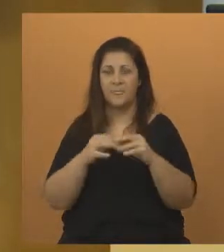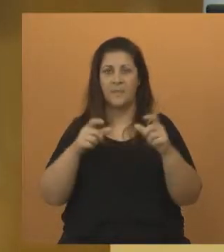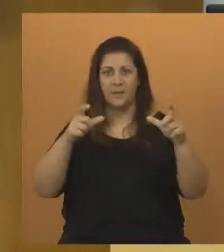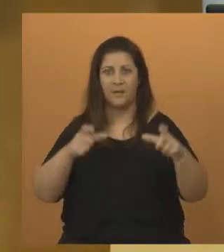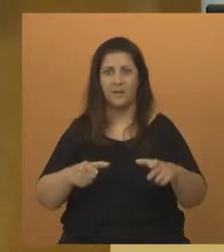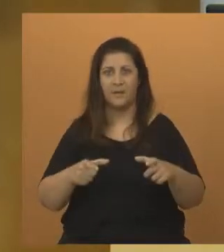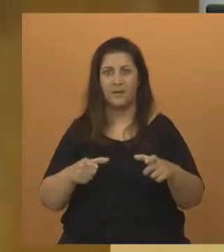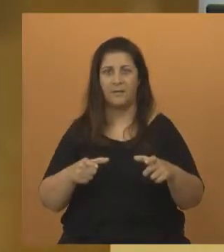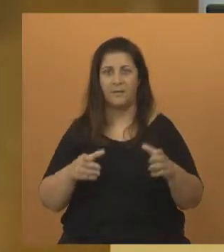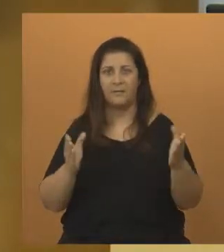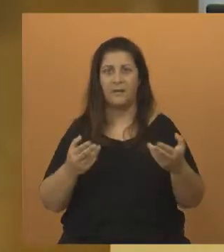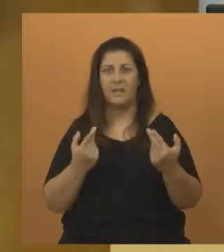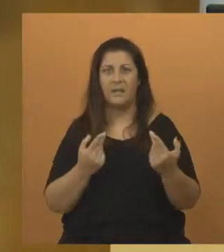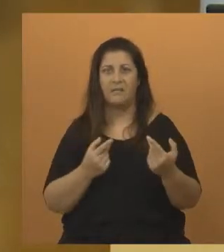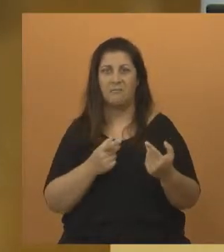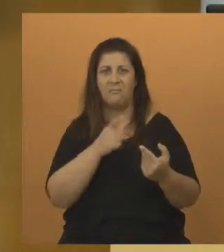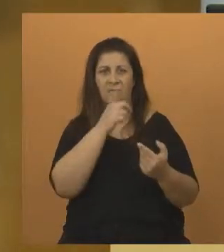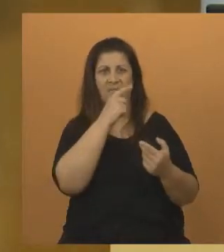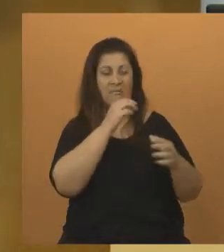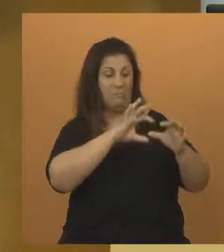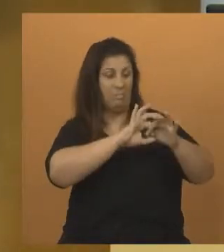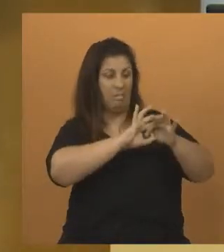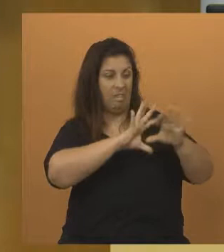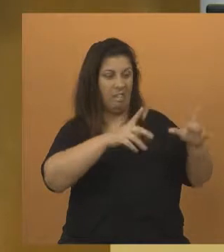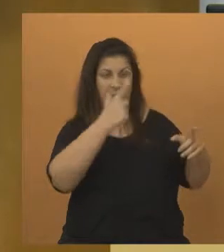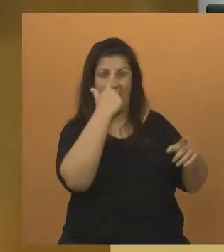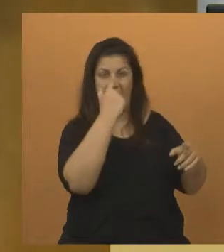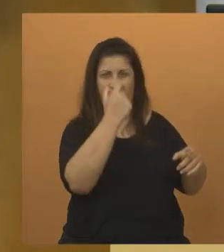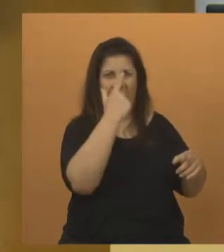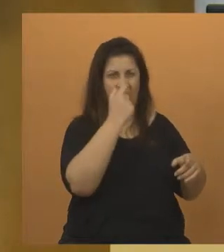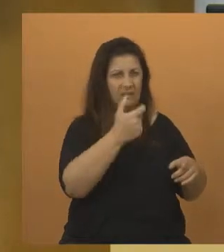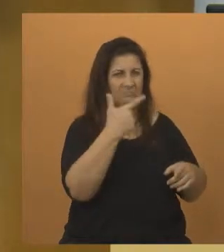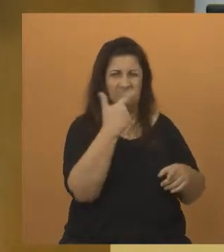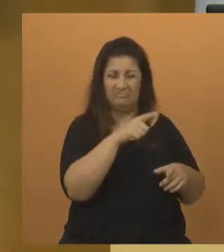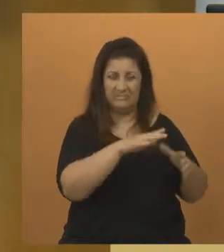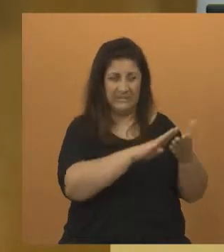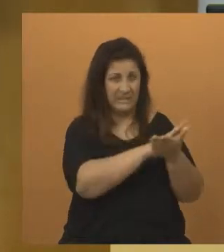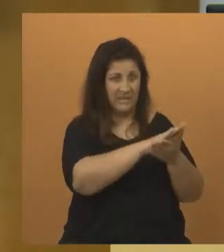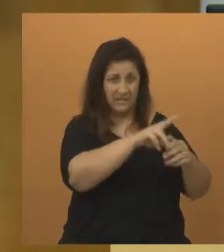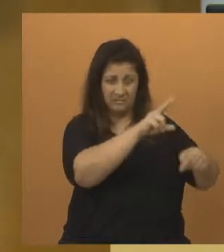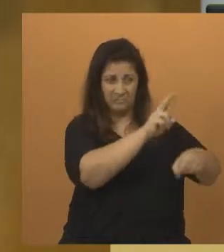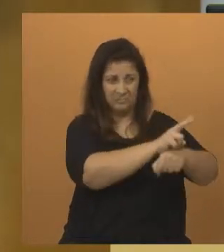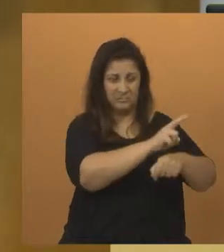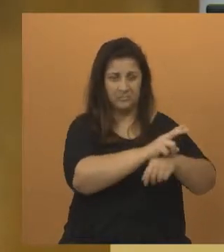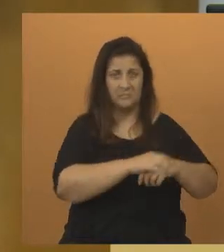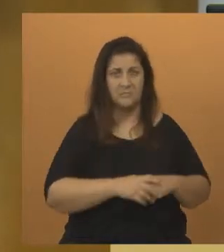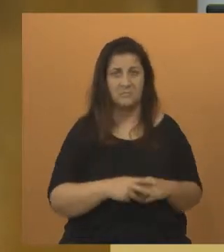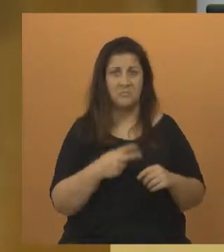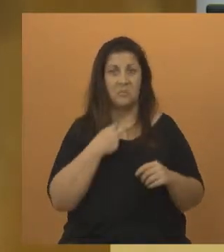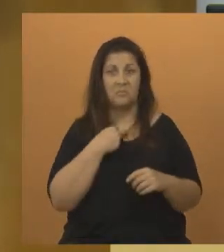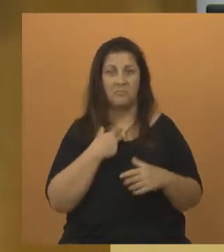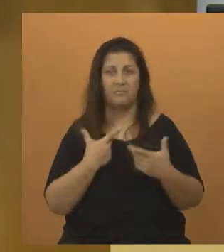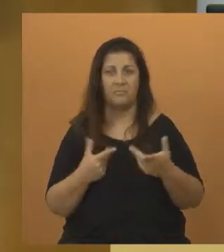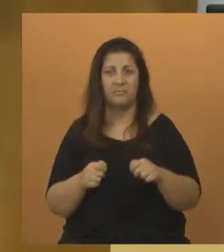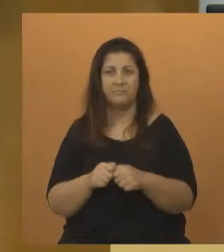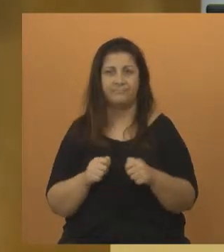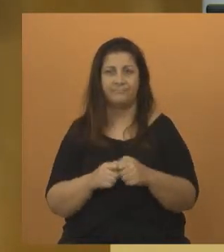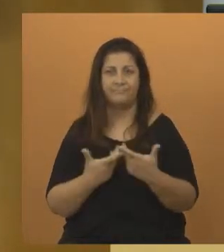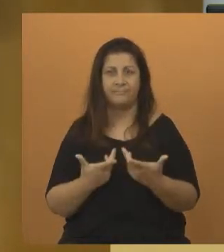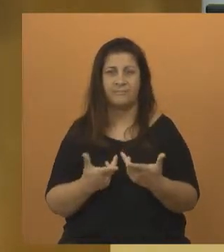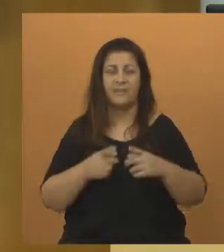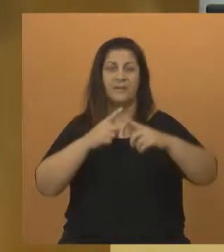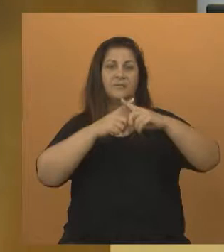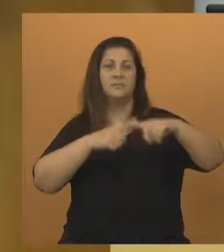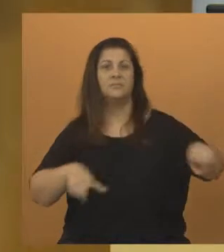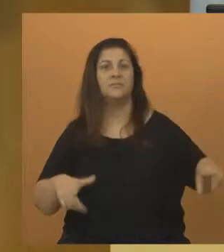é igual rede de esgoto, céu aberto. Não tem tela, não tem nada. Então, não é permitido fazer um